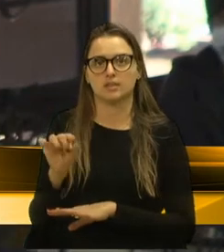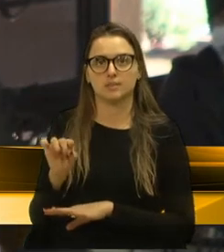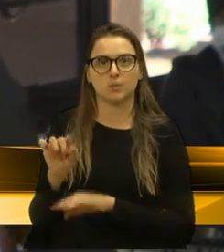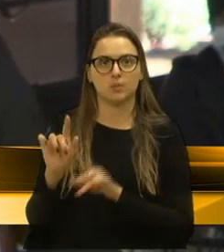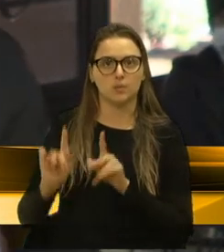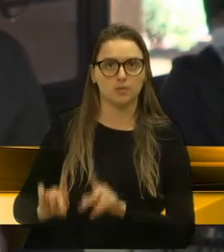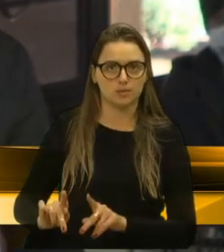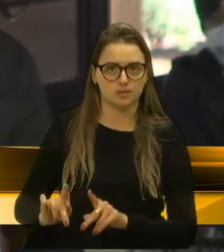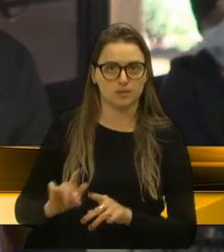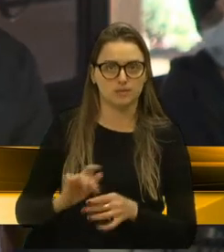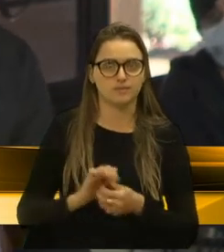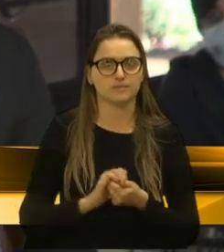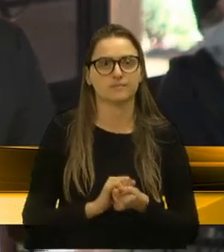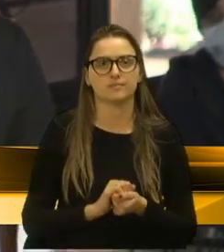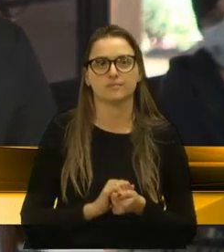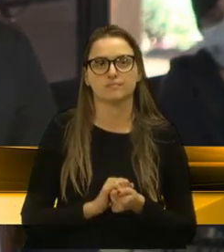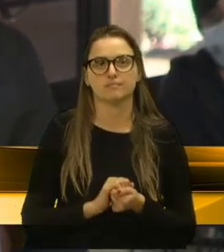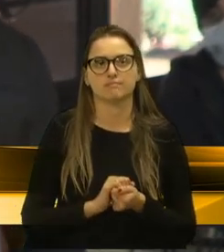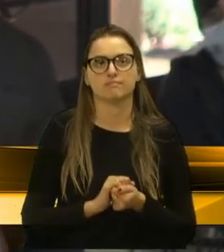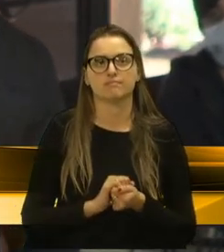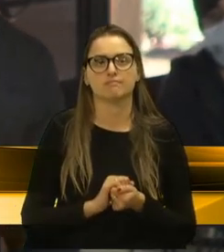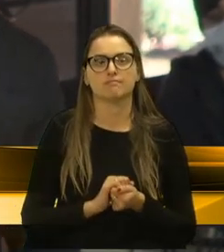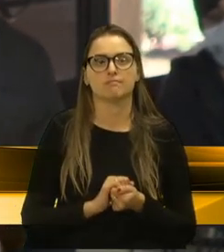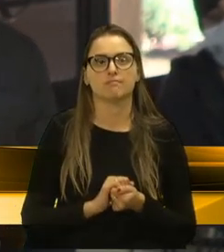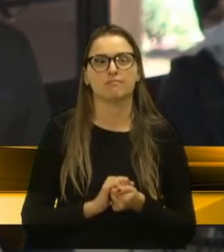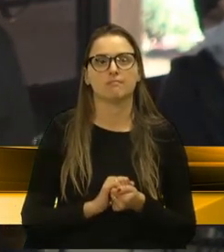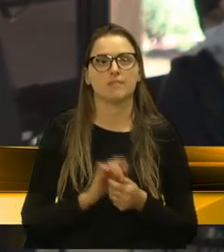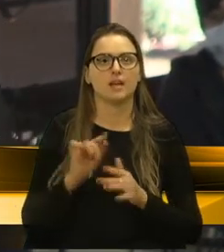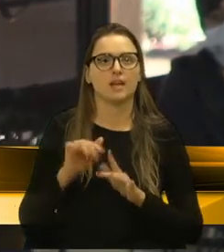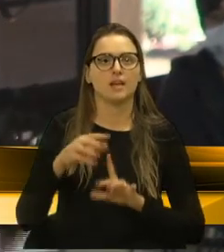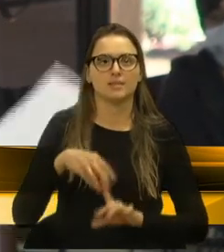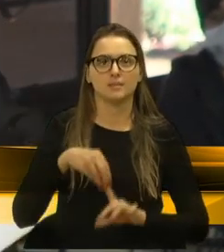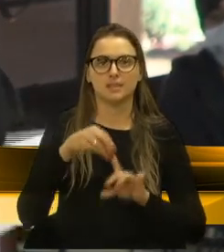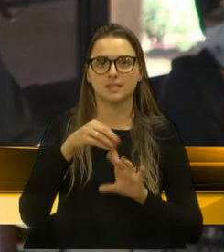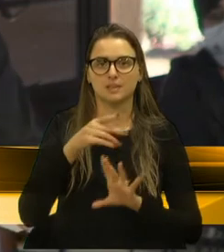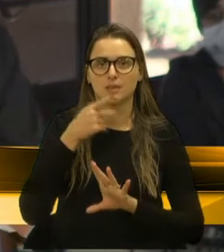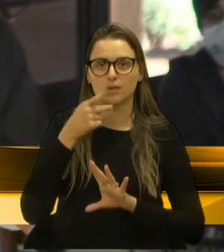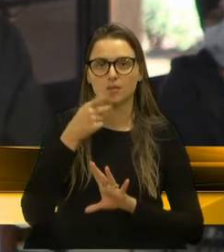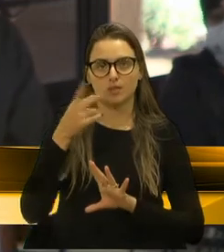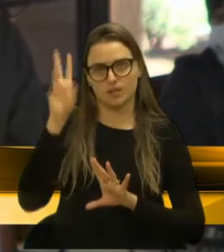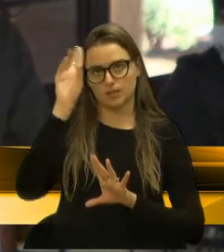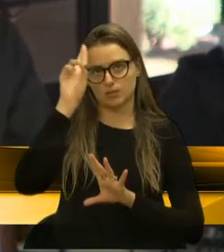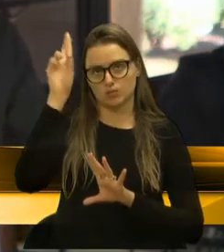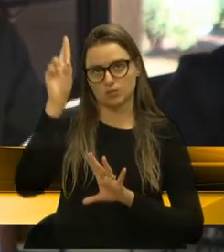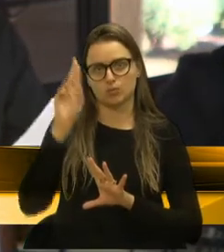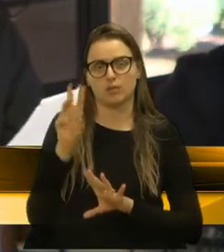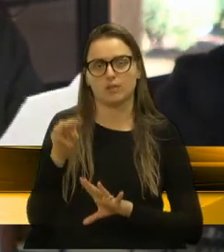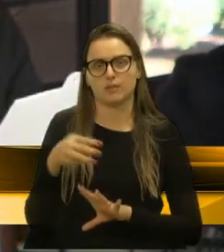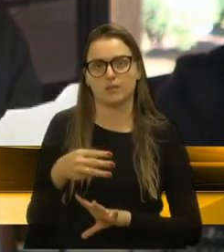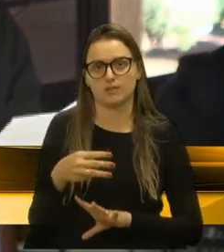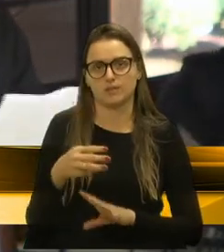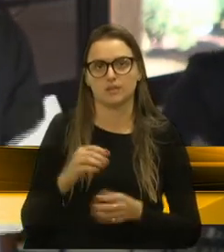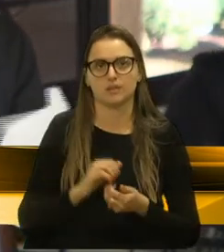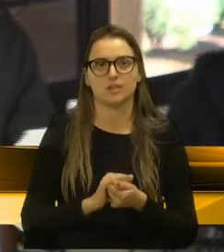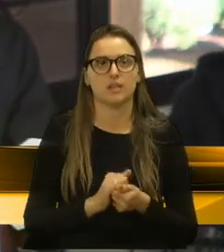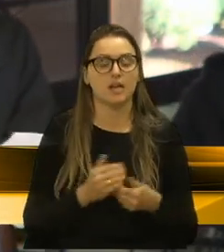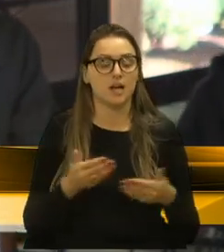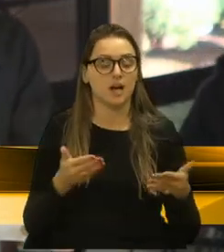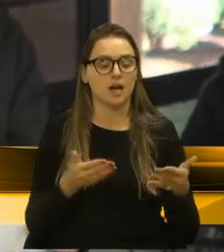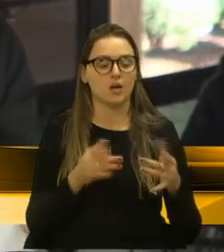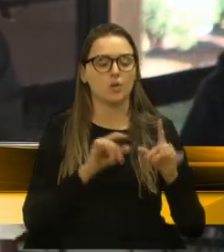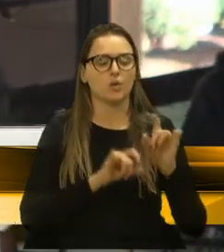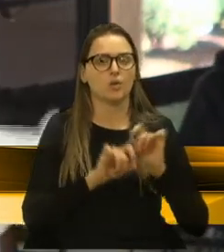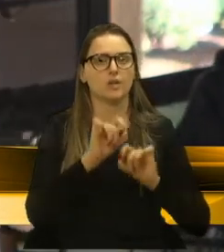passageiros. E mais ou menos esses os principais relatos do diretor. Agora sobre o